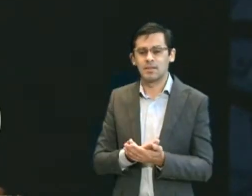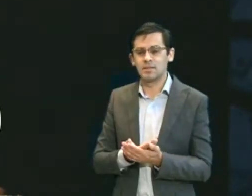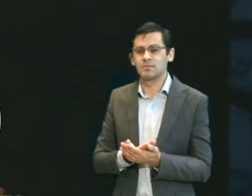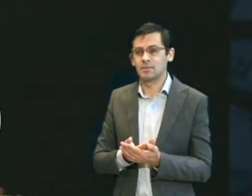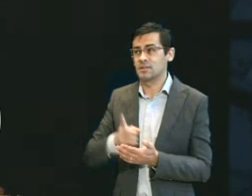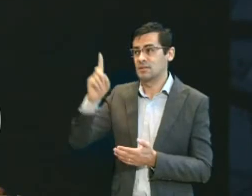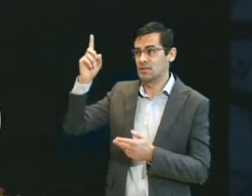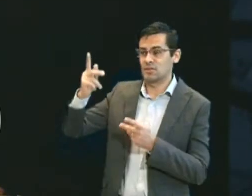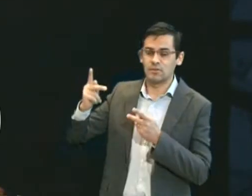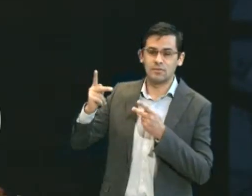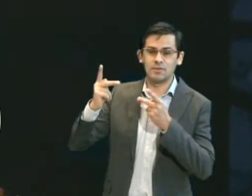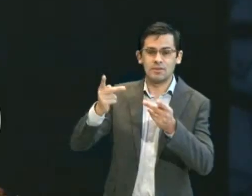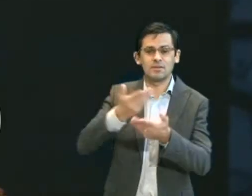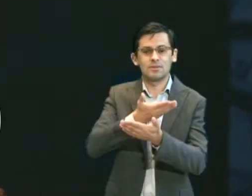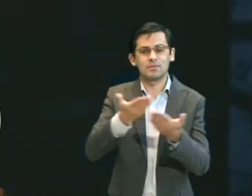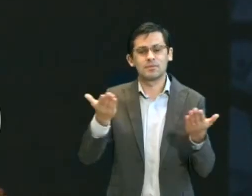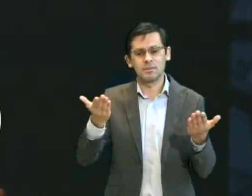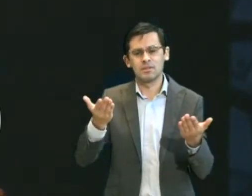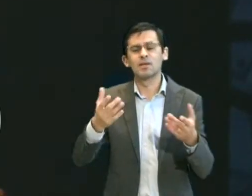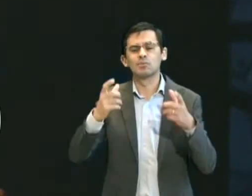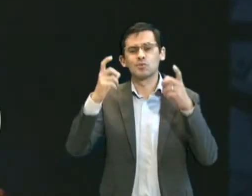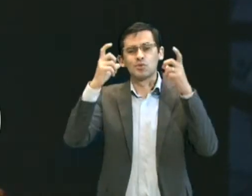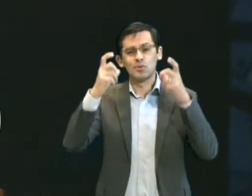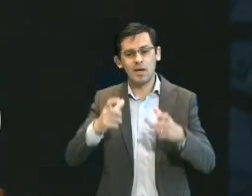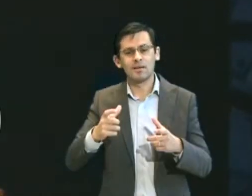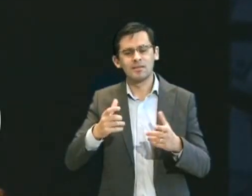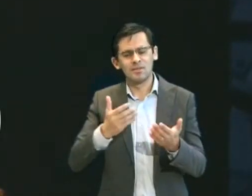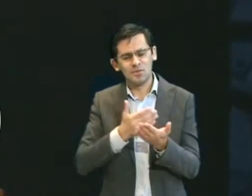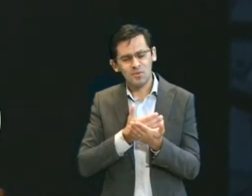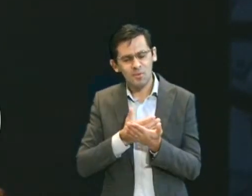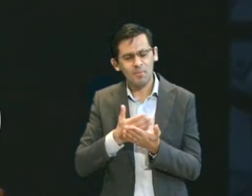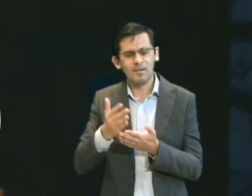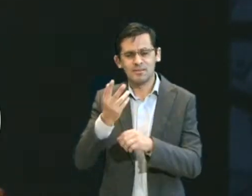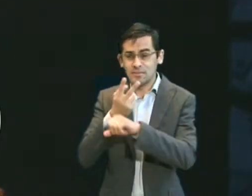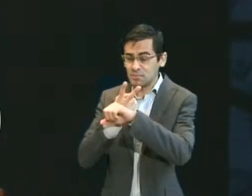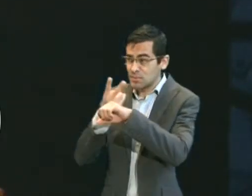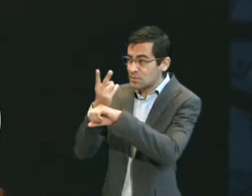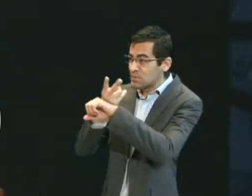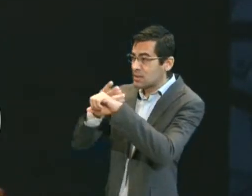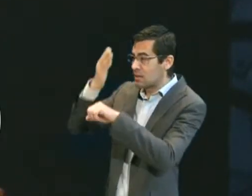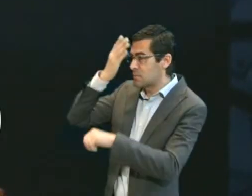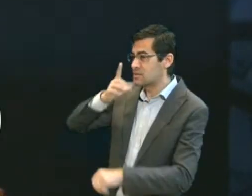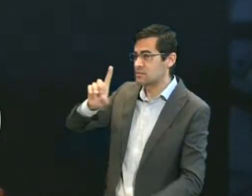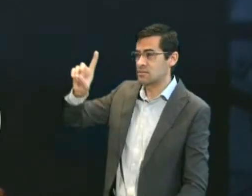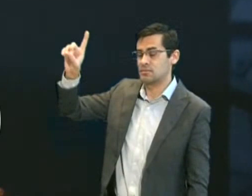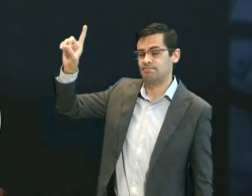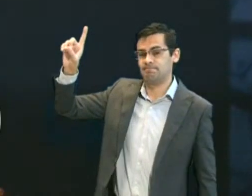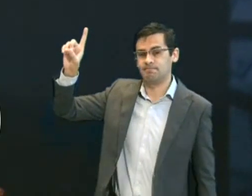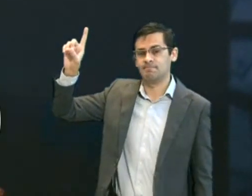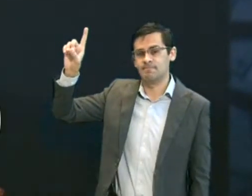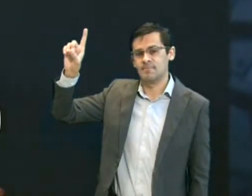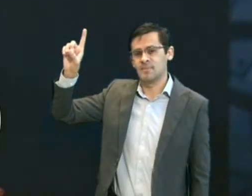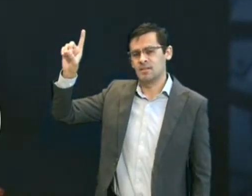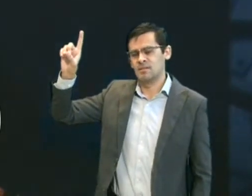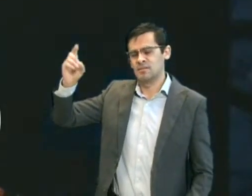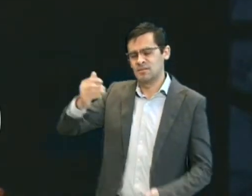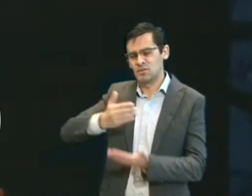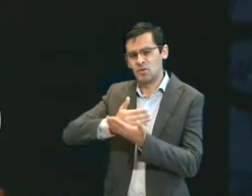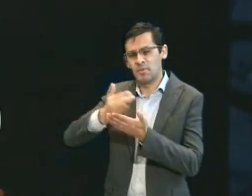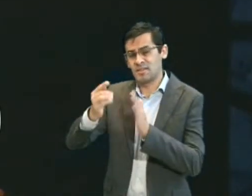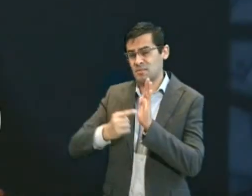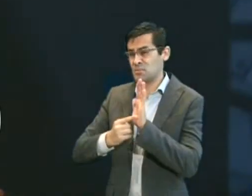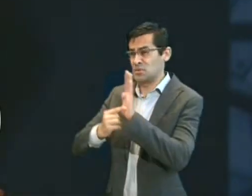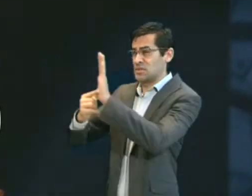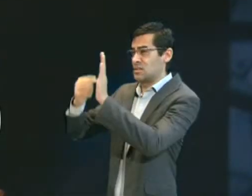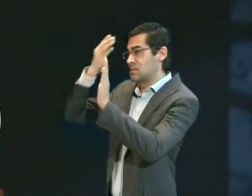chegar. Aonde você está, comece a se derramar na presença de Deus. Comece a apresentar os seus